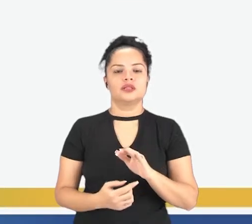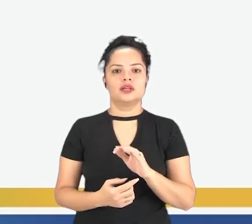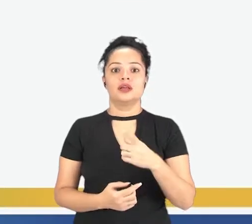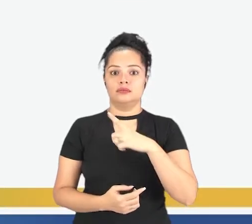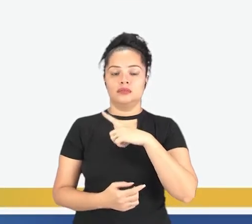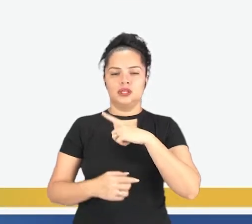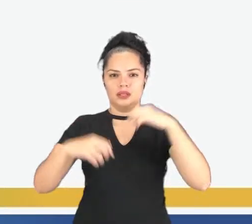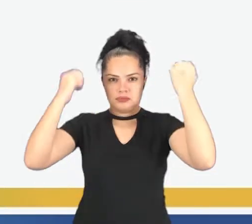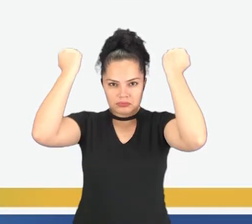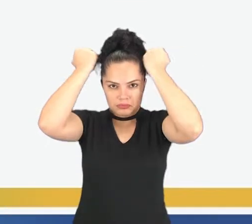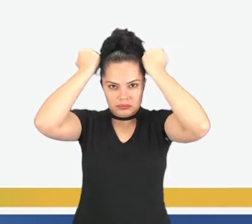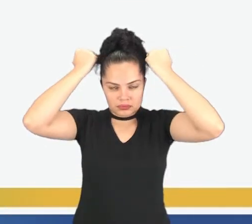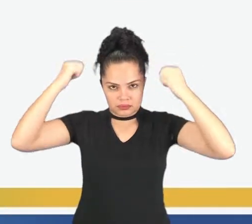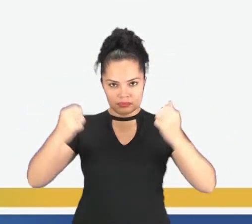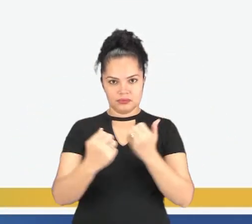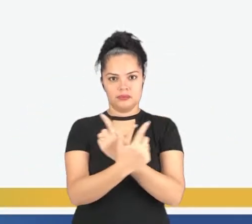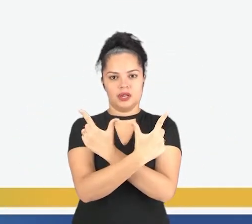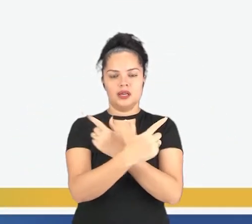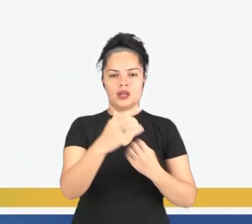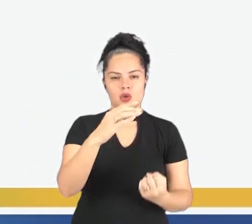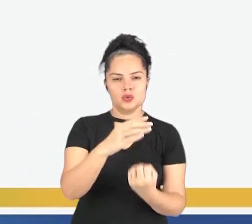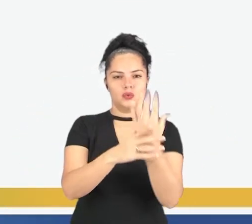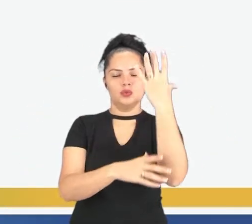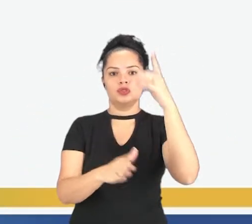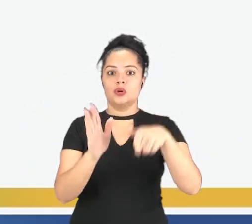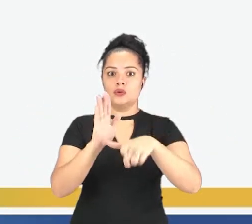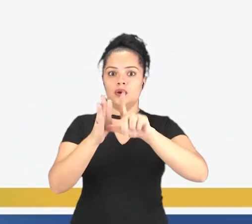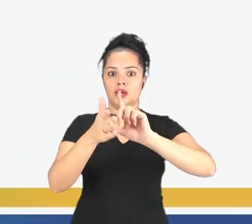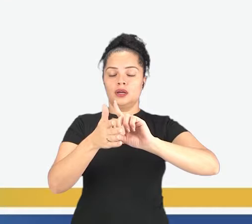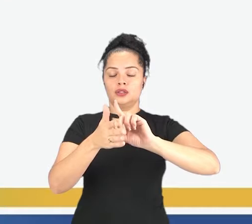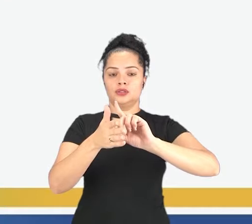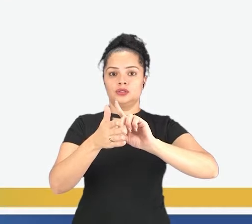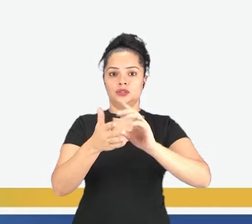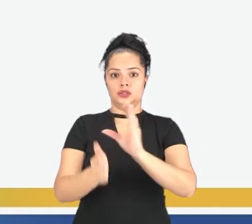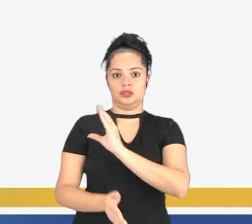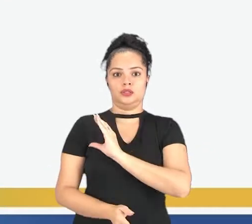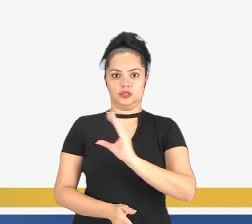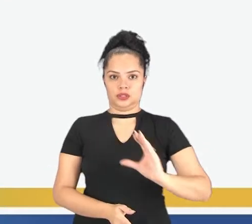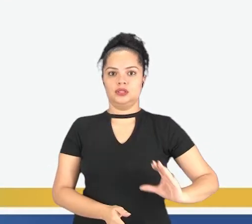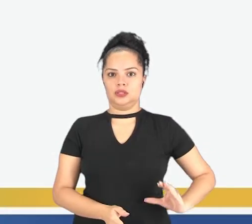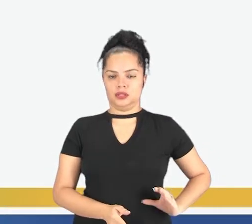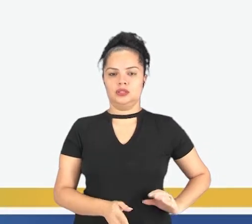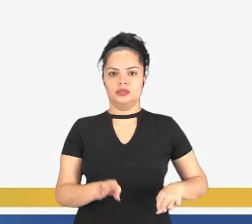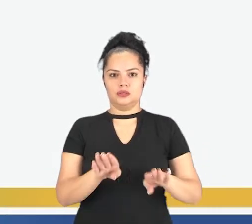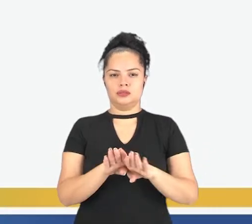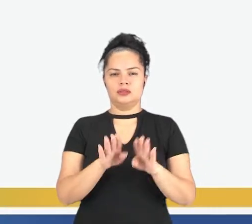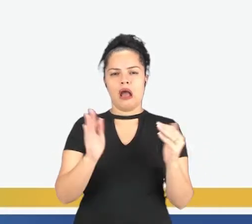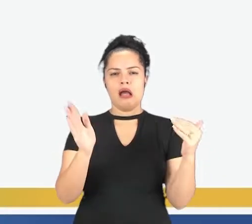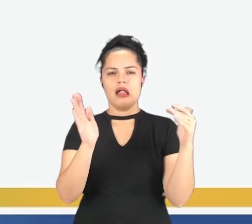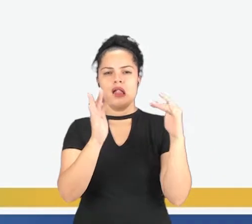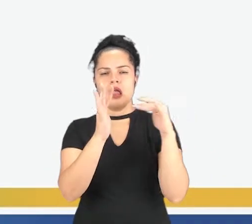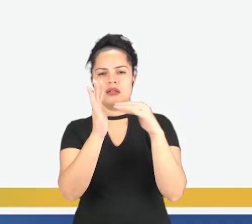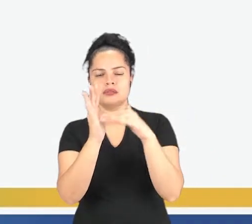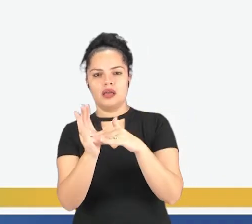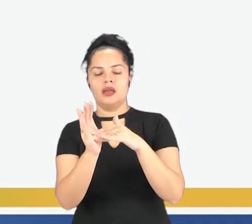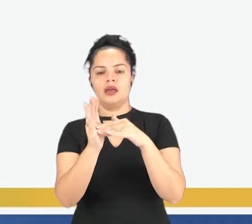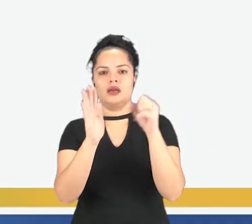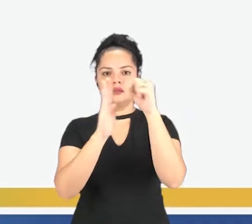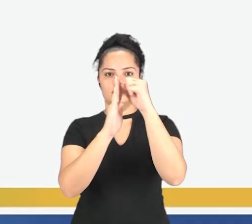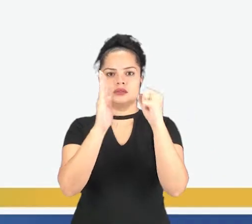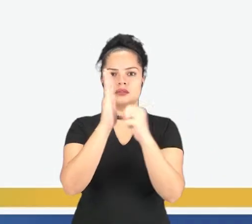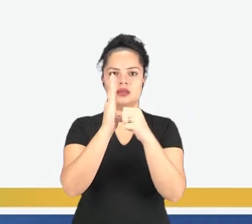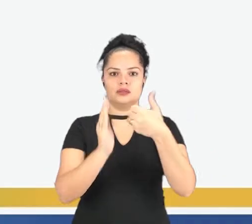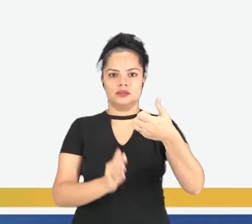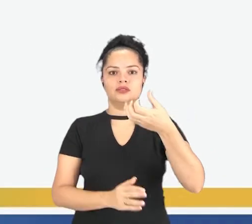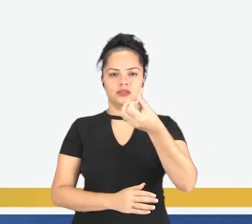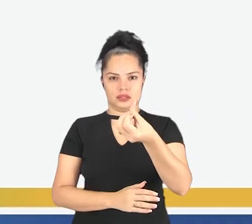maia, ela data provavelmente do ano 1000 a.C., tendo se estendido até o século XVI. O apogeu deles foi entre o